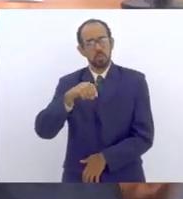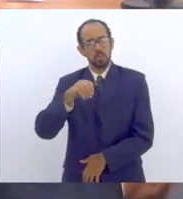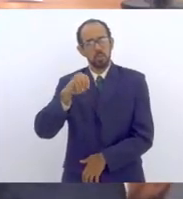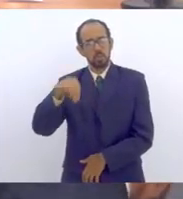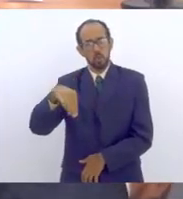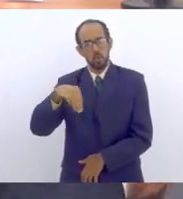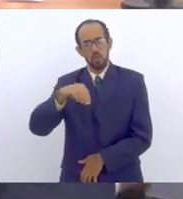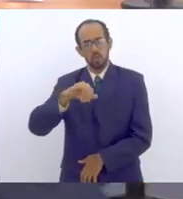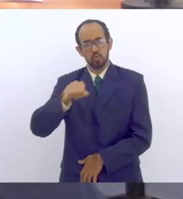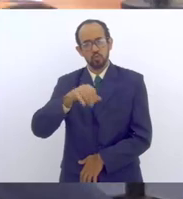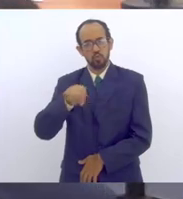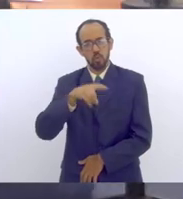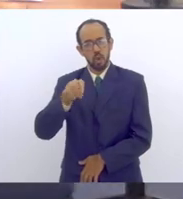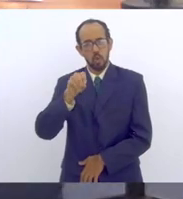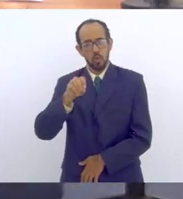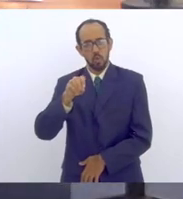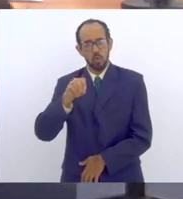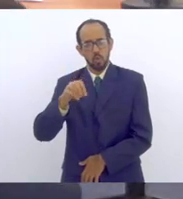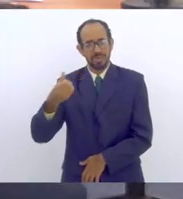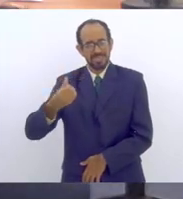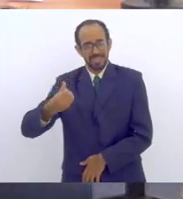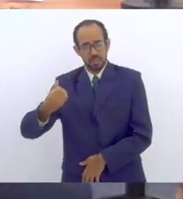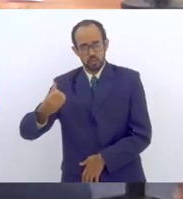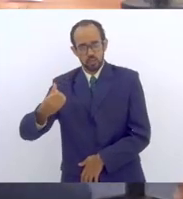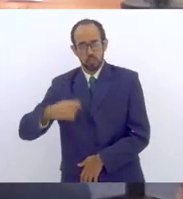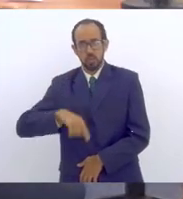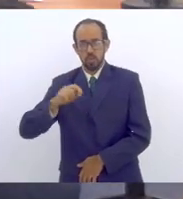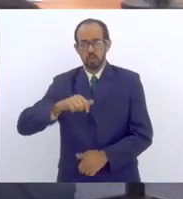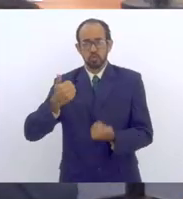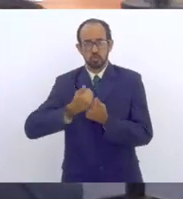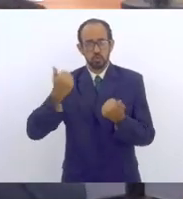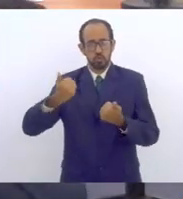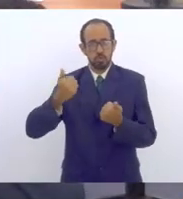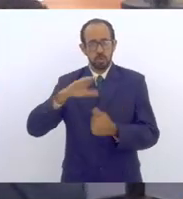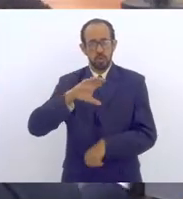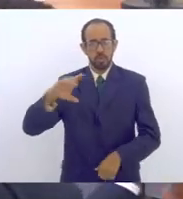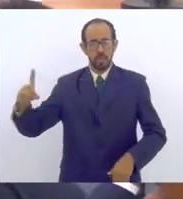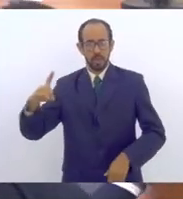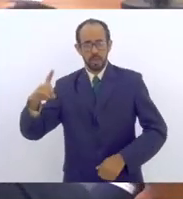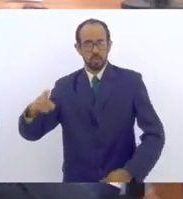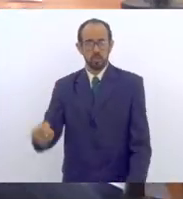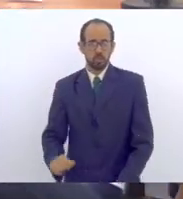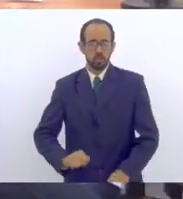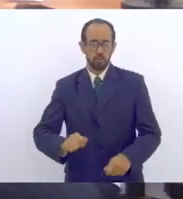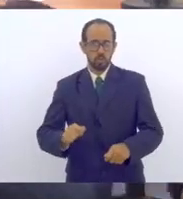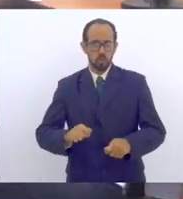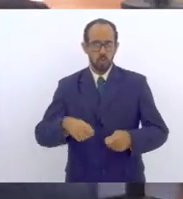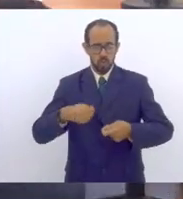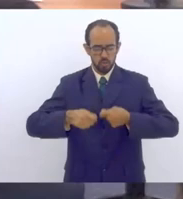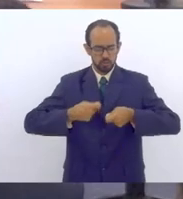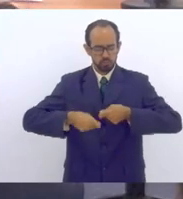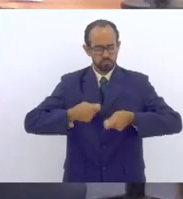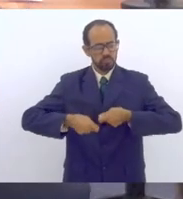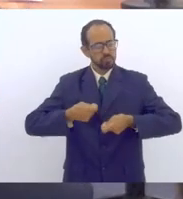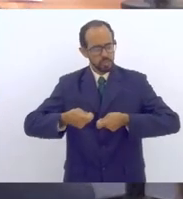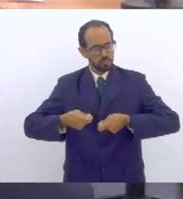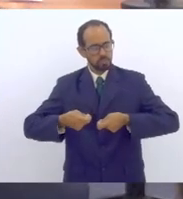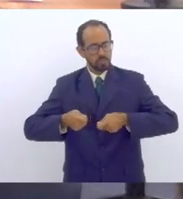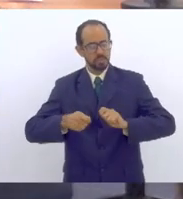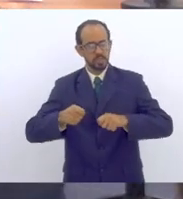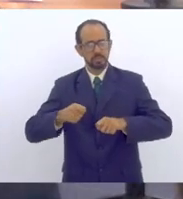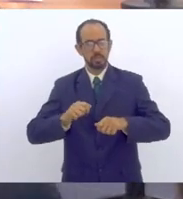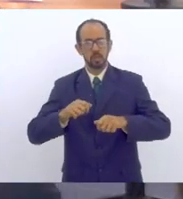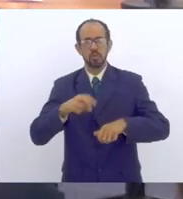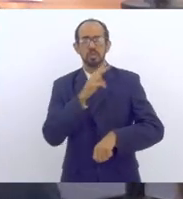Pública sob coordenador de comunicações críticas coordenador de monitoramento chefe de estado maior do